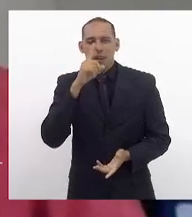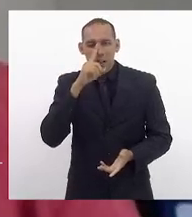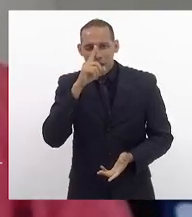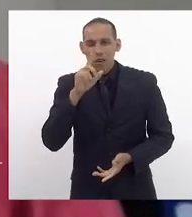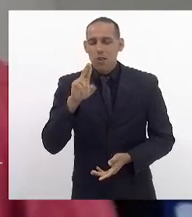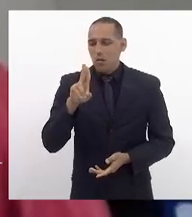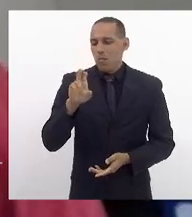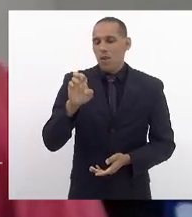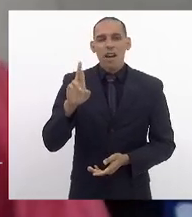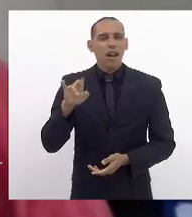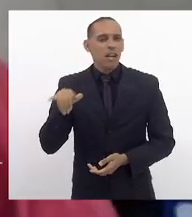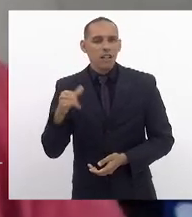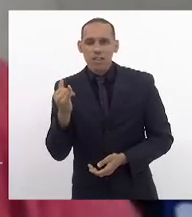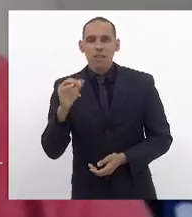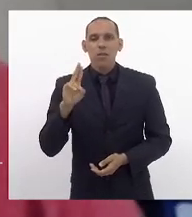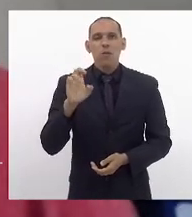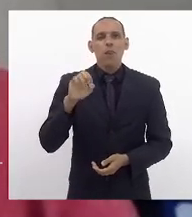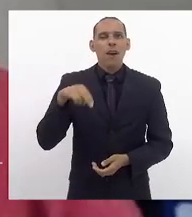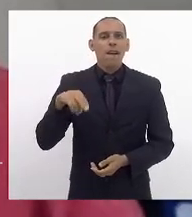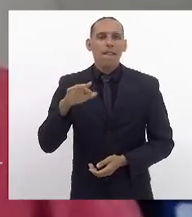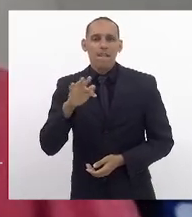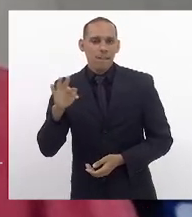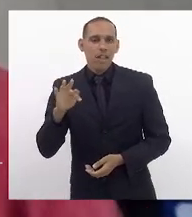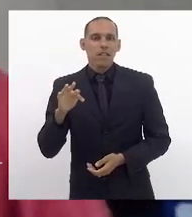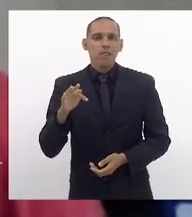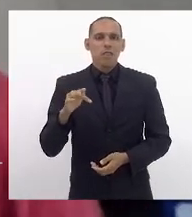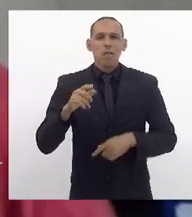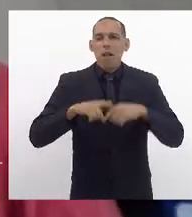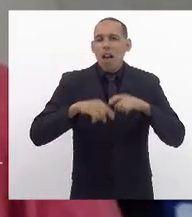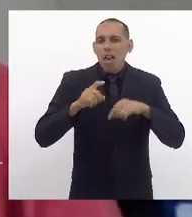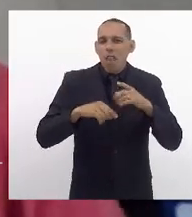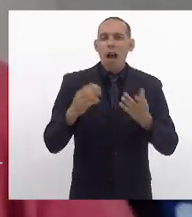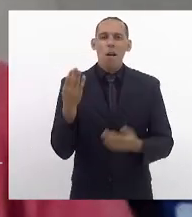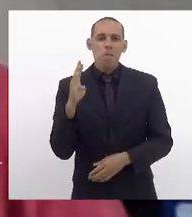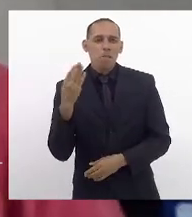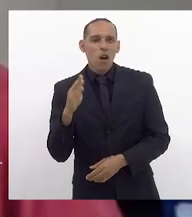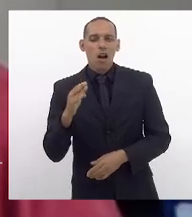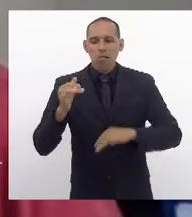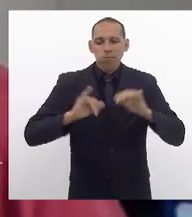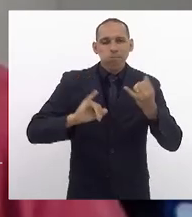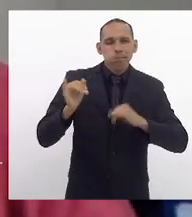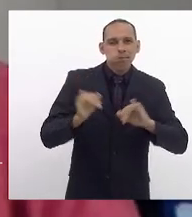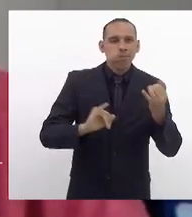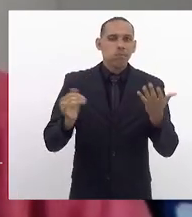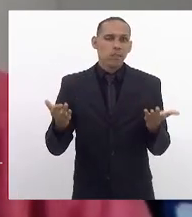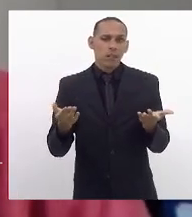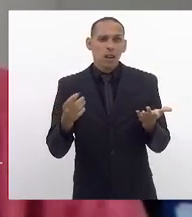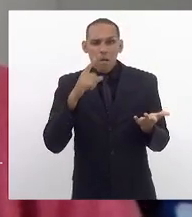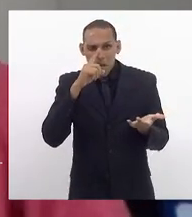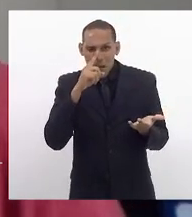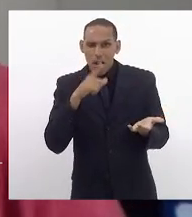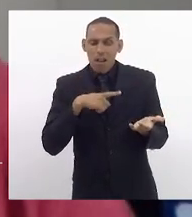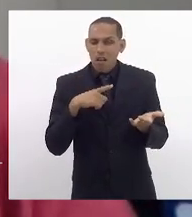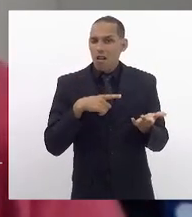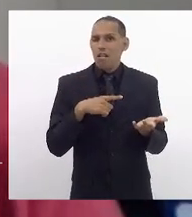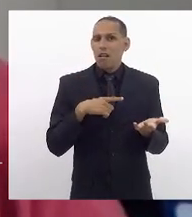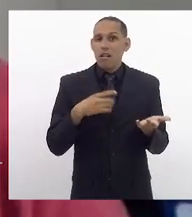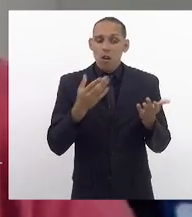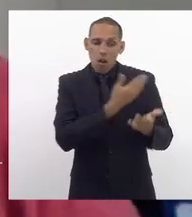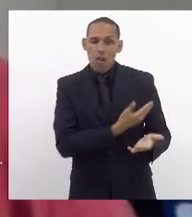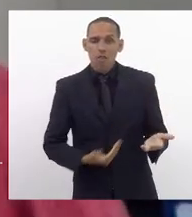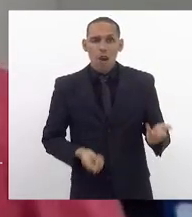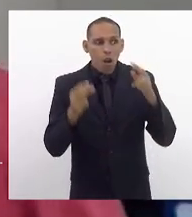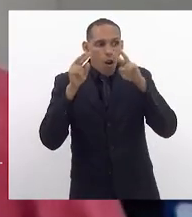UERJ, com material biológico, com material químico. É muito importante que o governo olhe e faça justiça